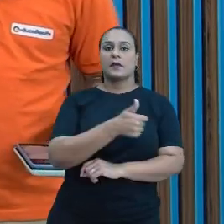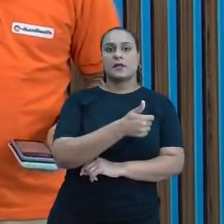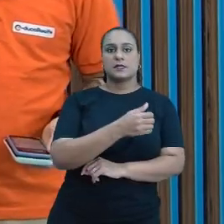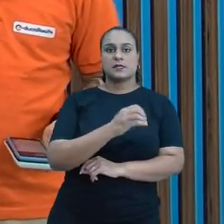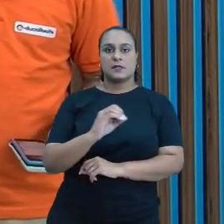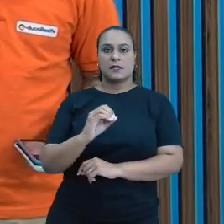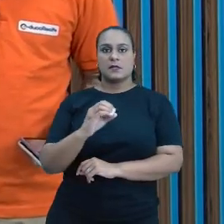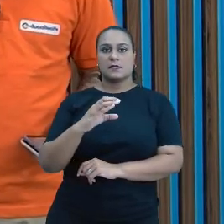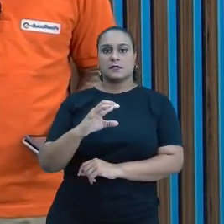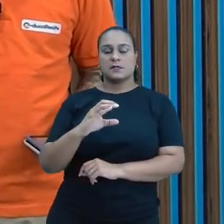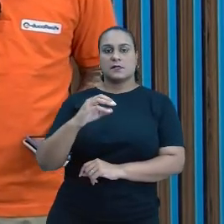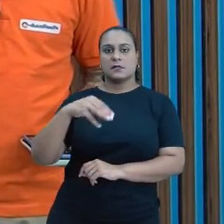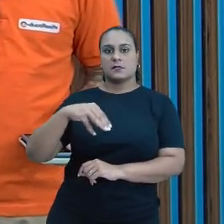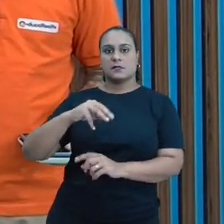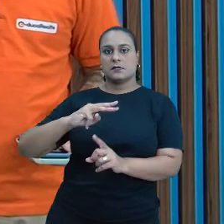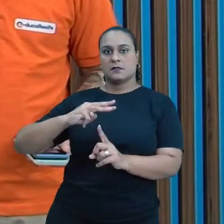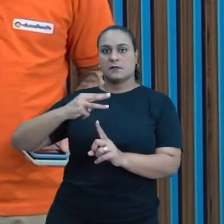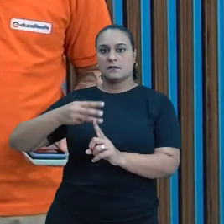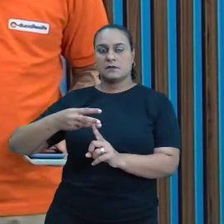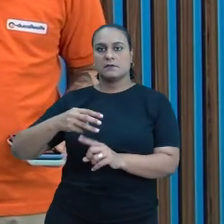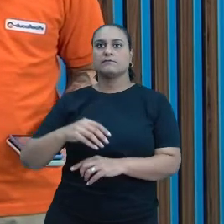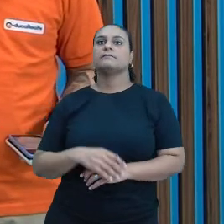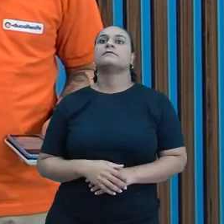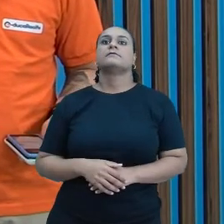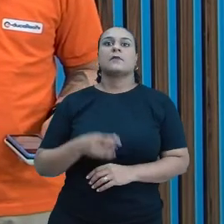100 centímetros cúbicos. Eu chamo a